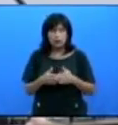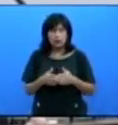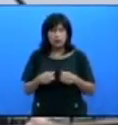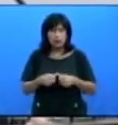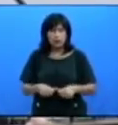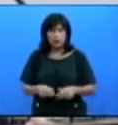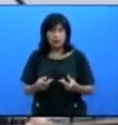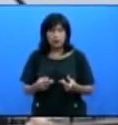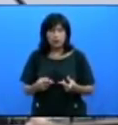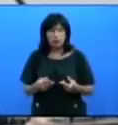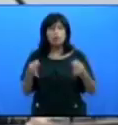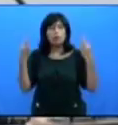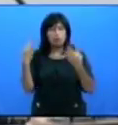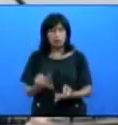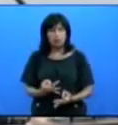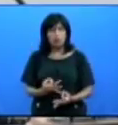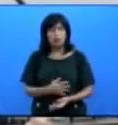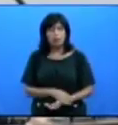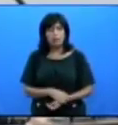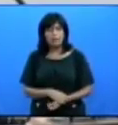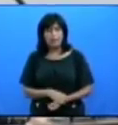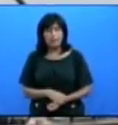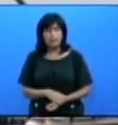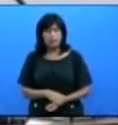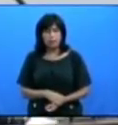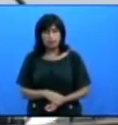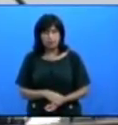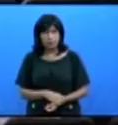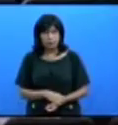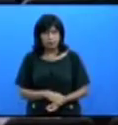estão. Aprovado.